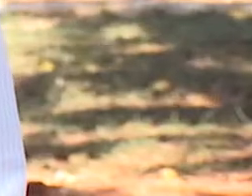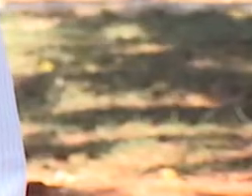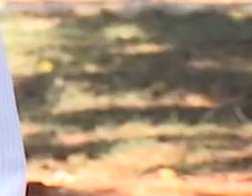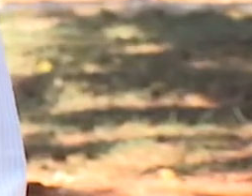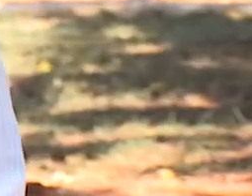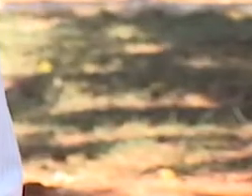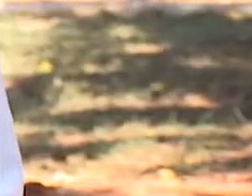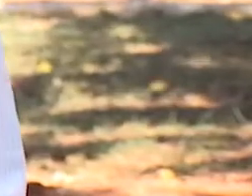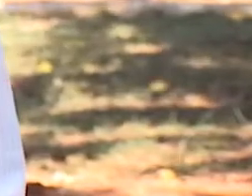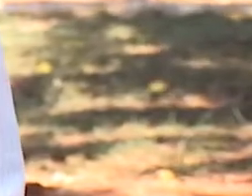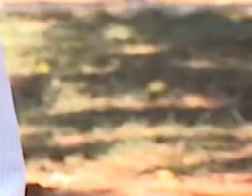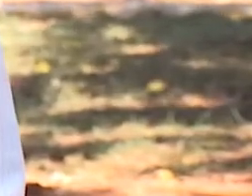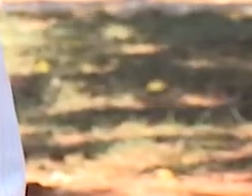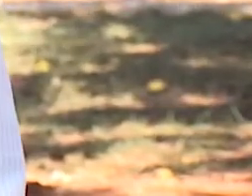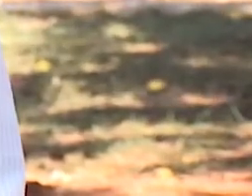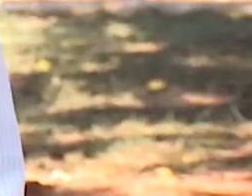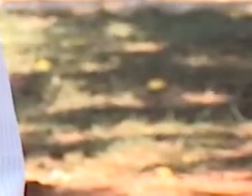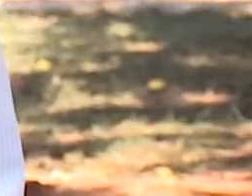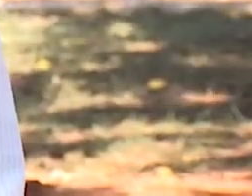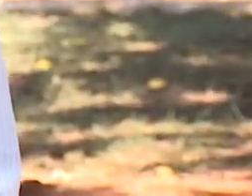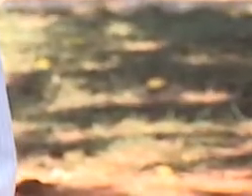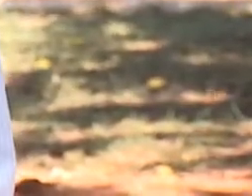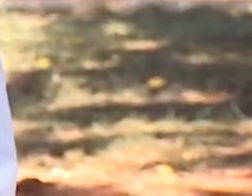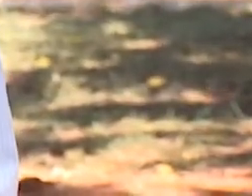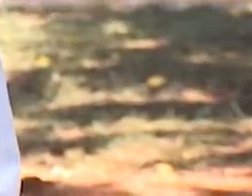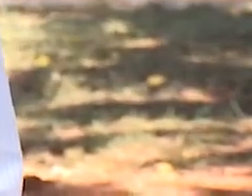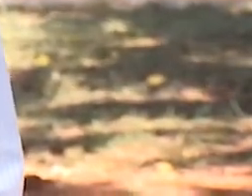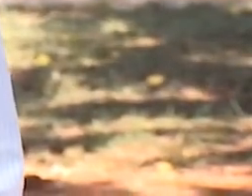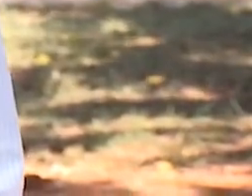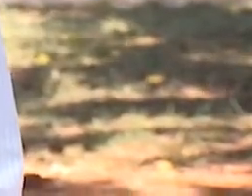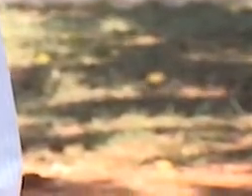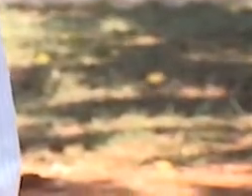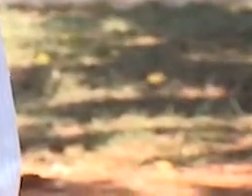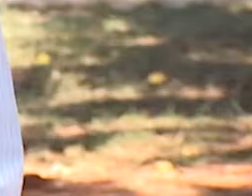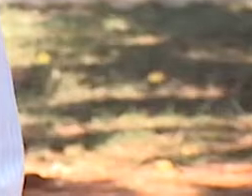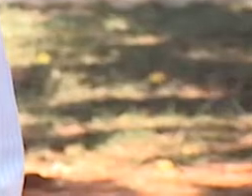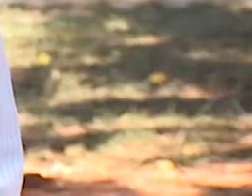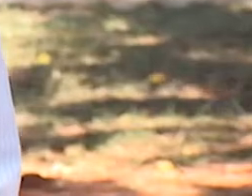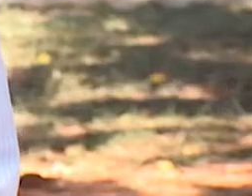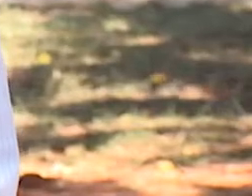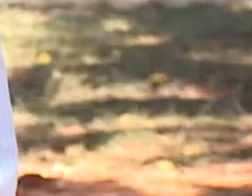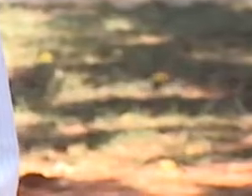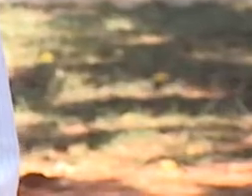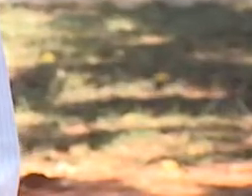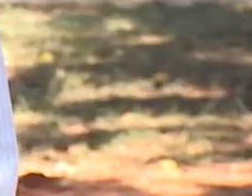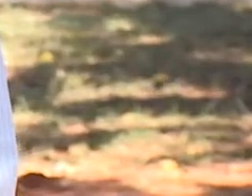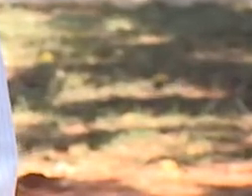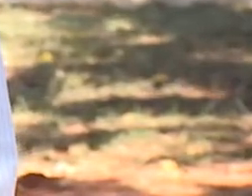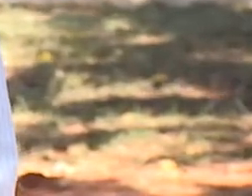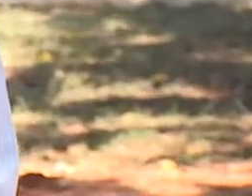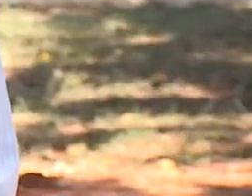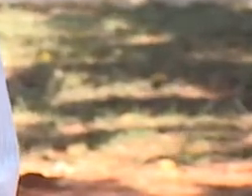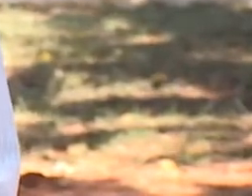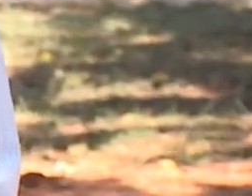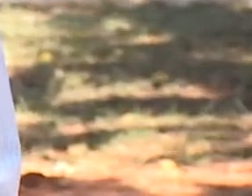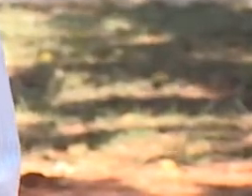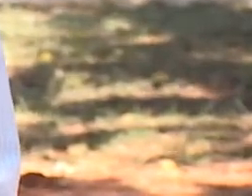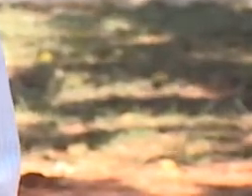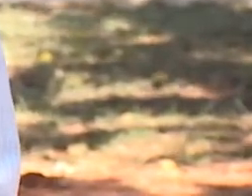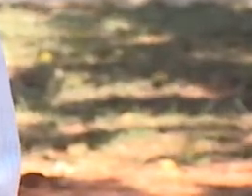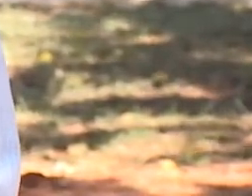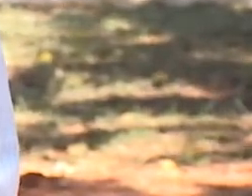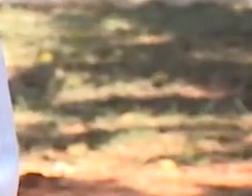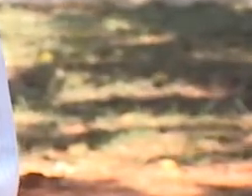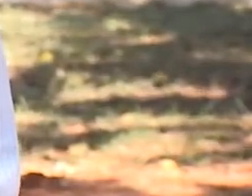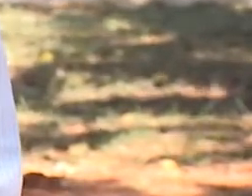E quando eu comecei a estudar logosofia, o que